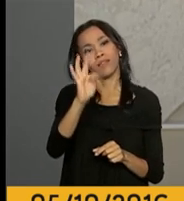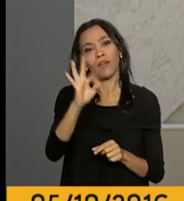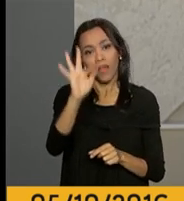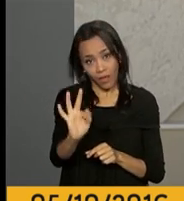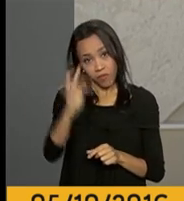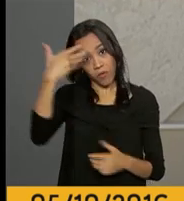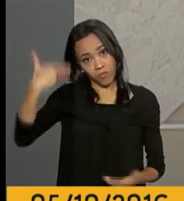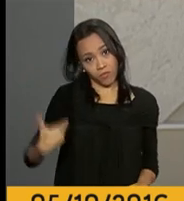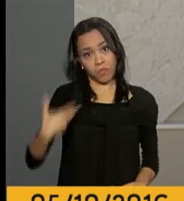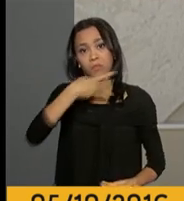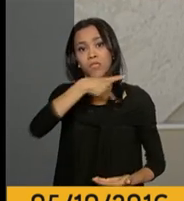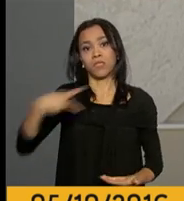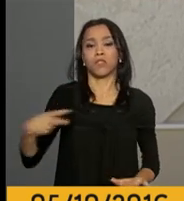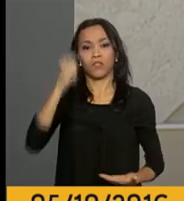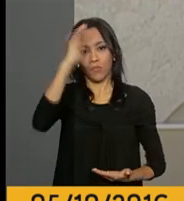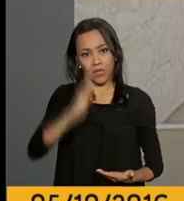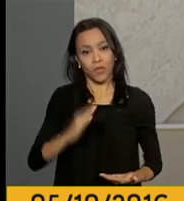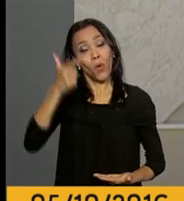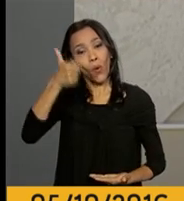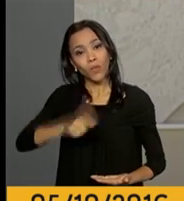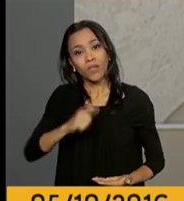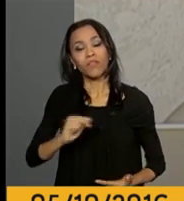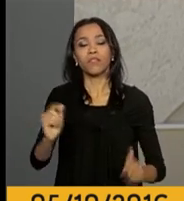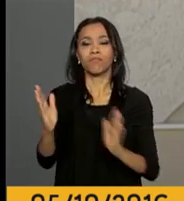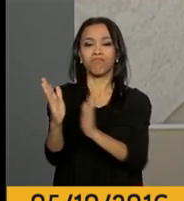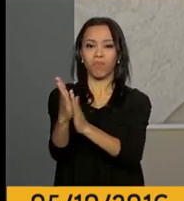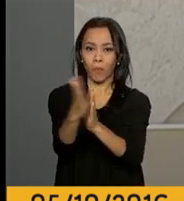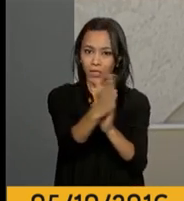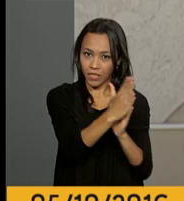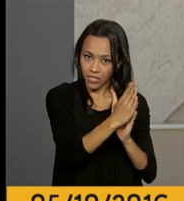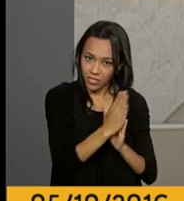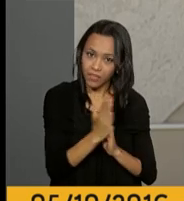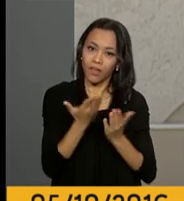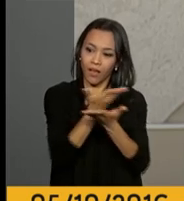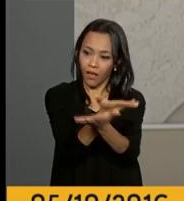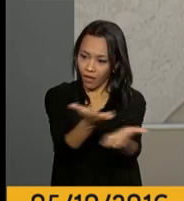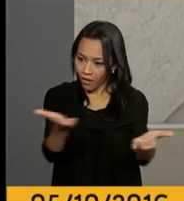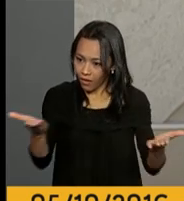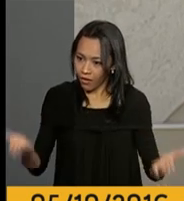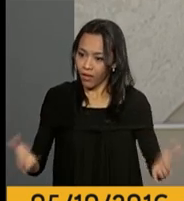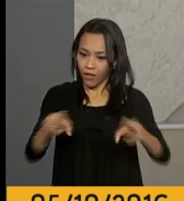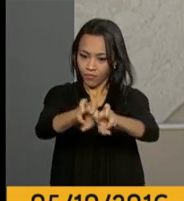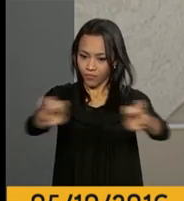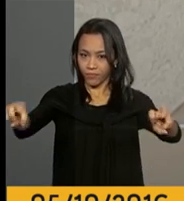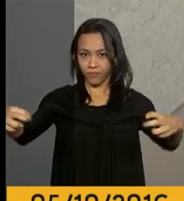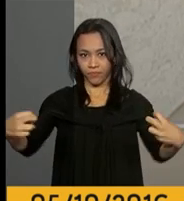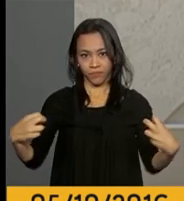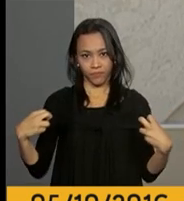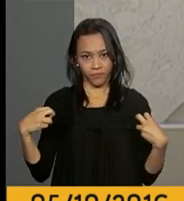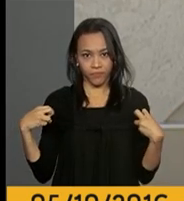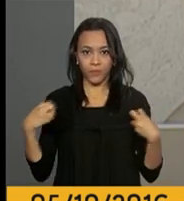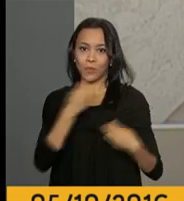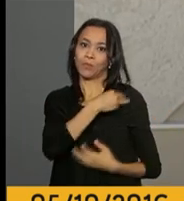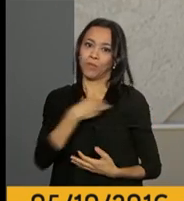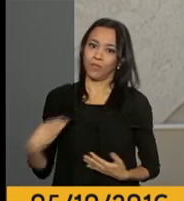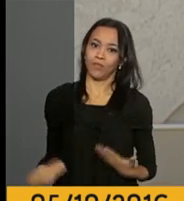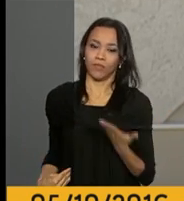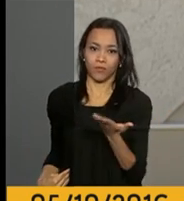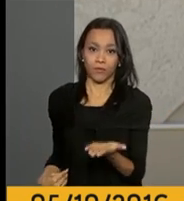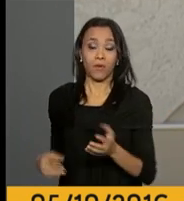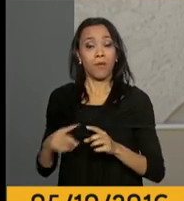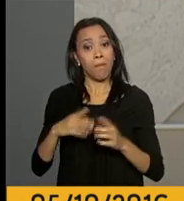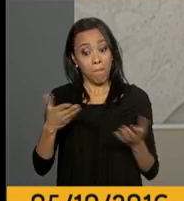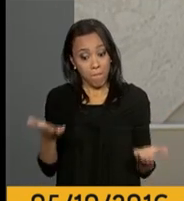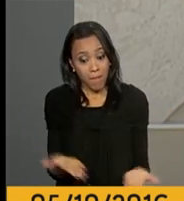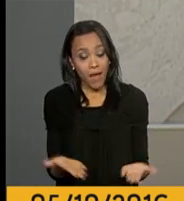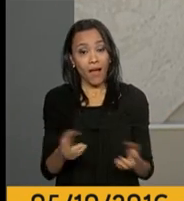república para mais uma vez homenagear a corte suprema do país Mas esta oportunidade